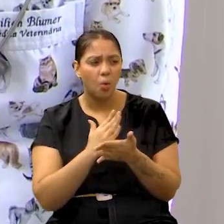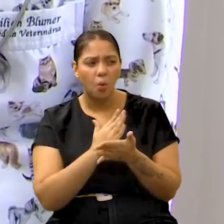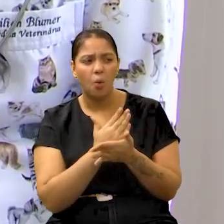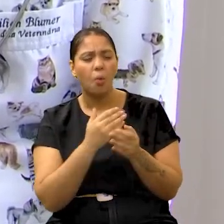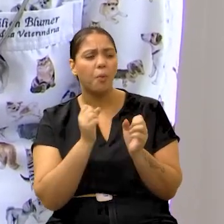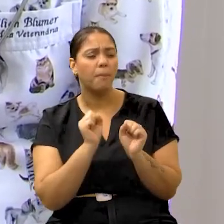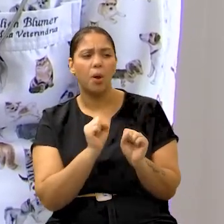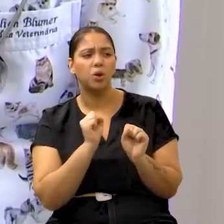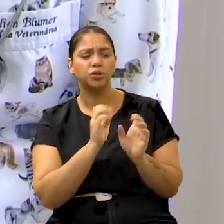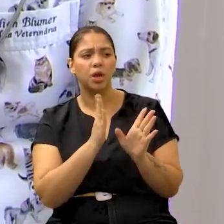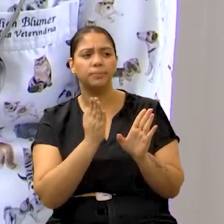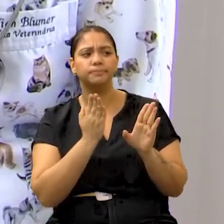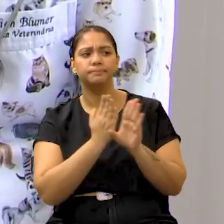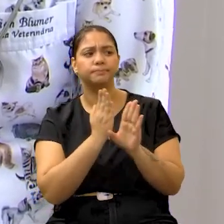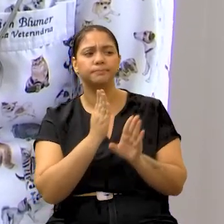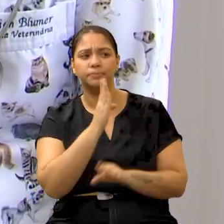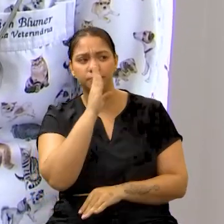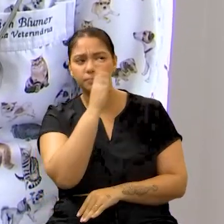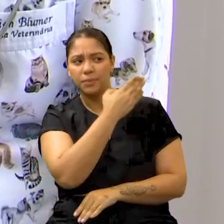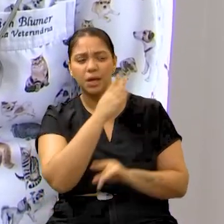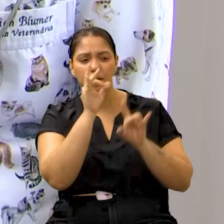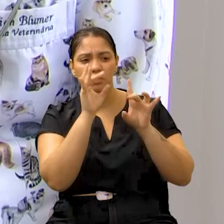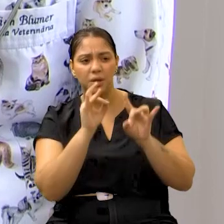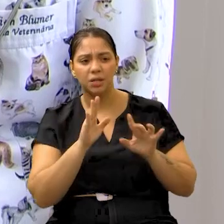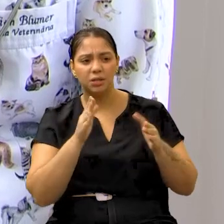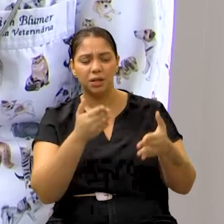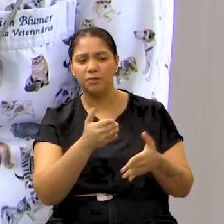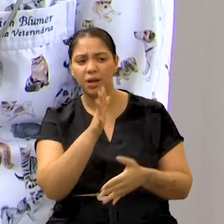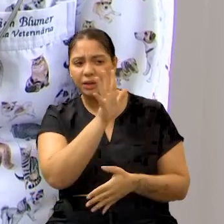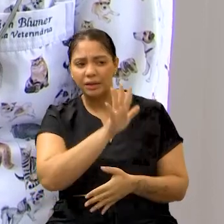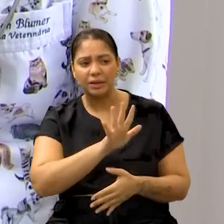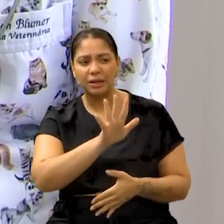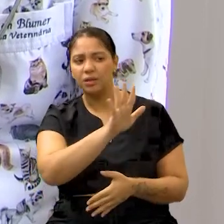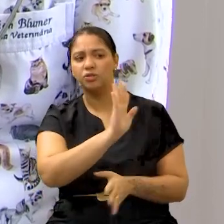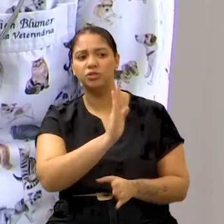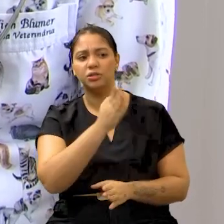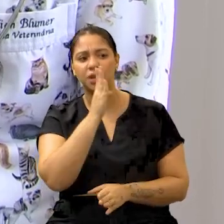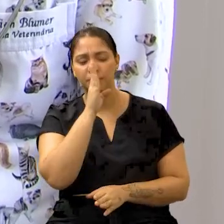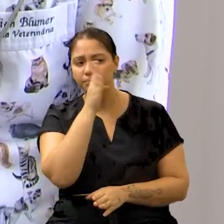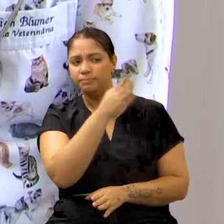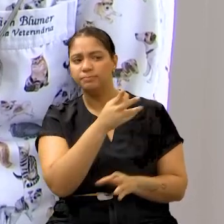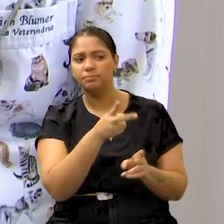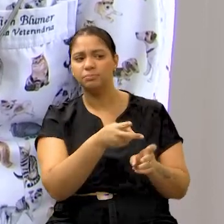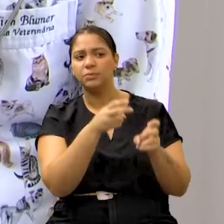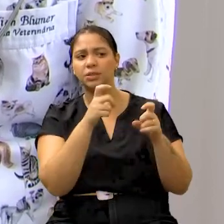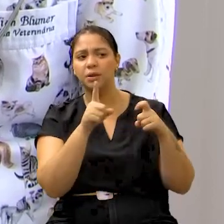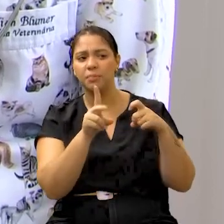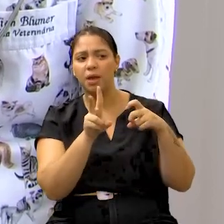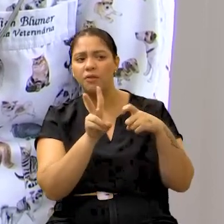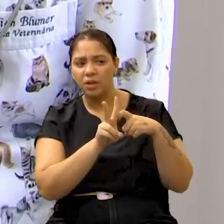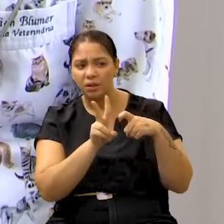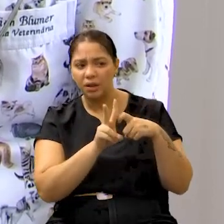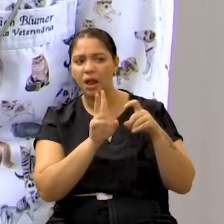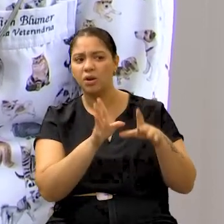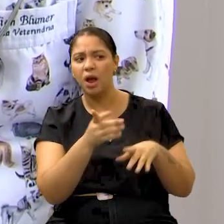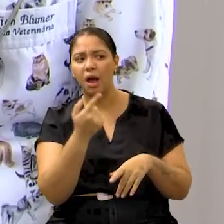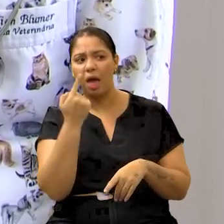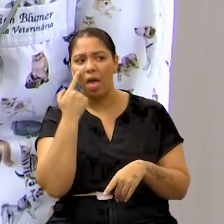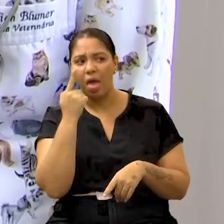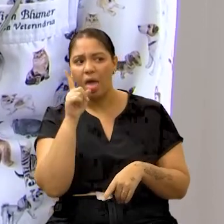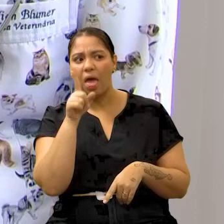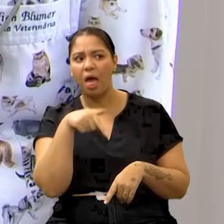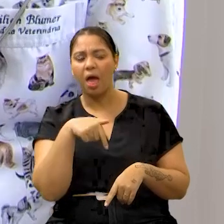algumas que a gente pode definir como as mais específicas, a geral, a que leva vocês veterinários a falarem, olha, acho que é